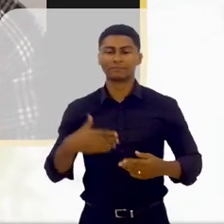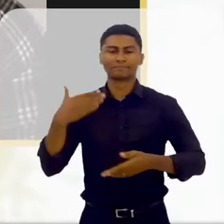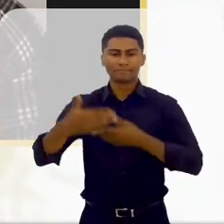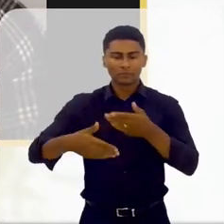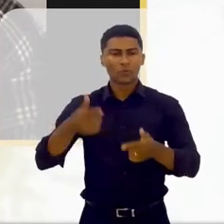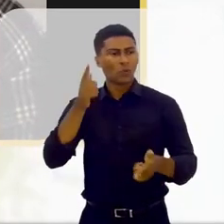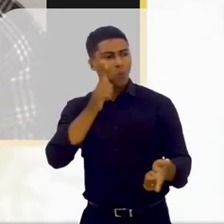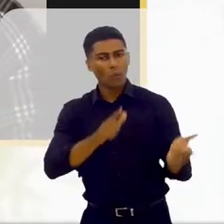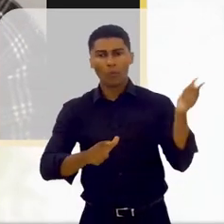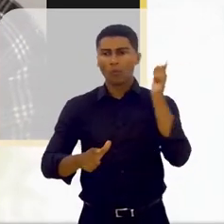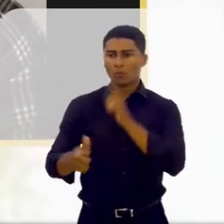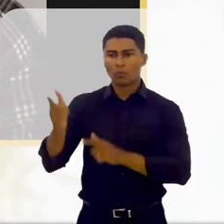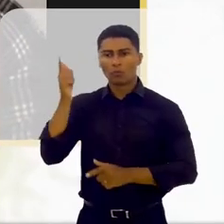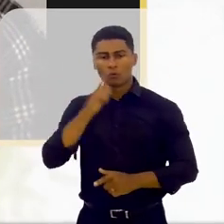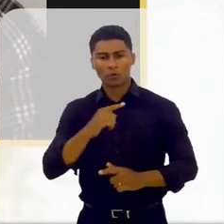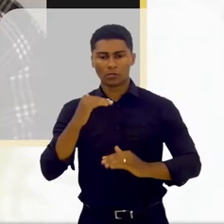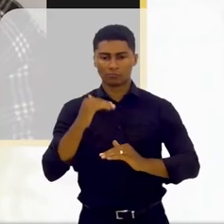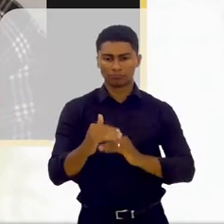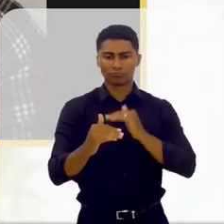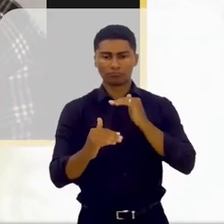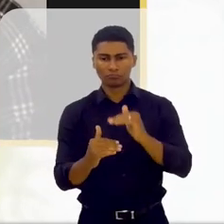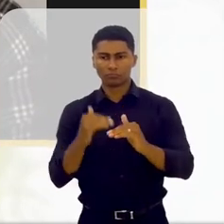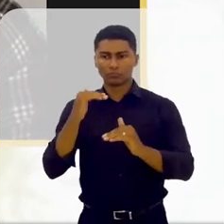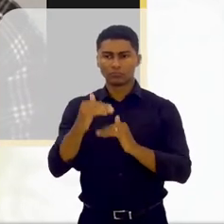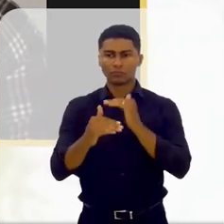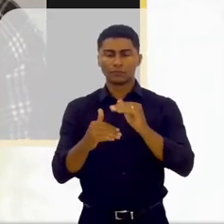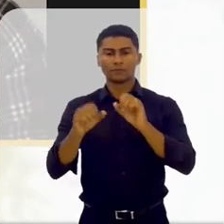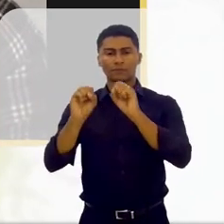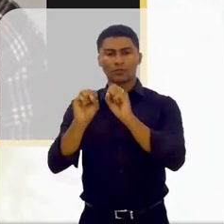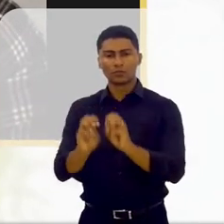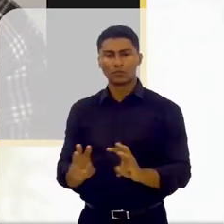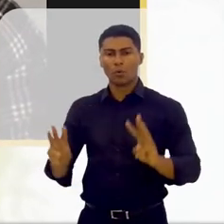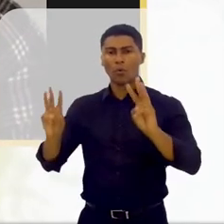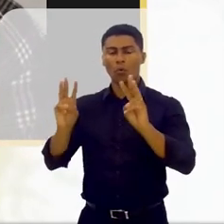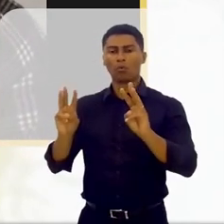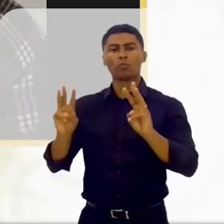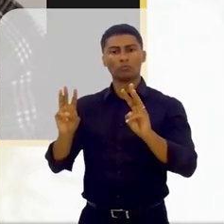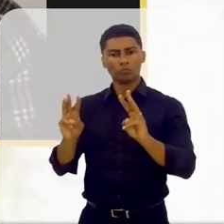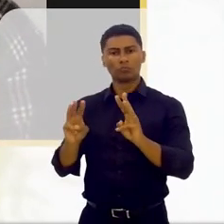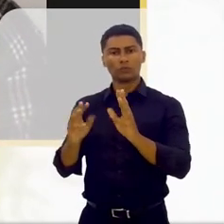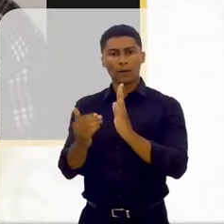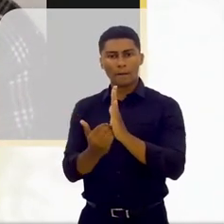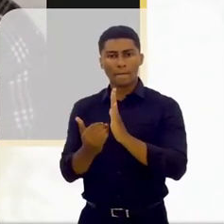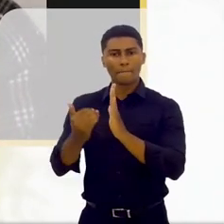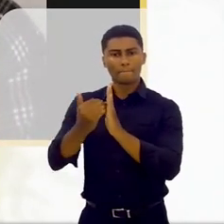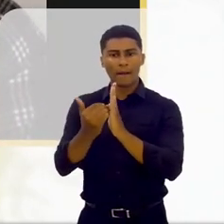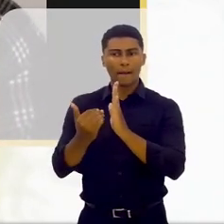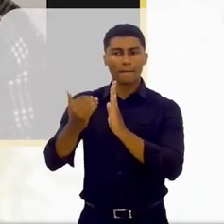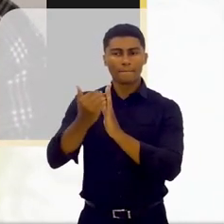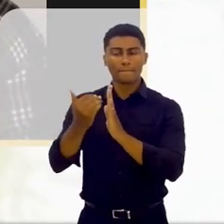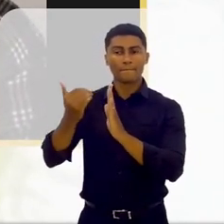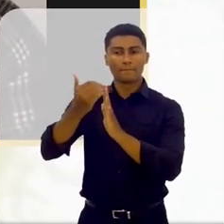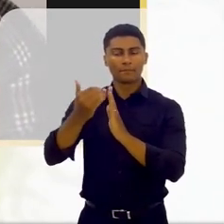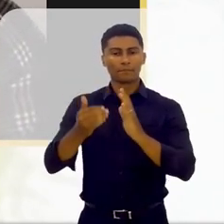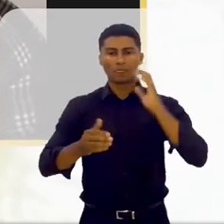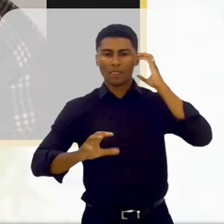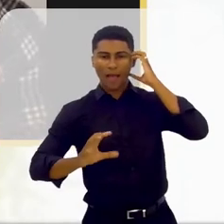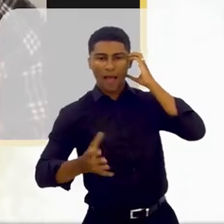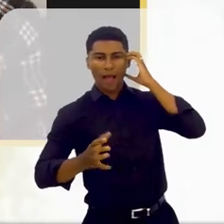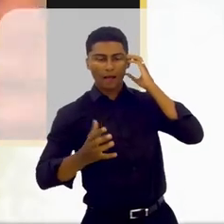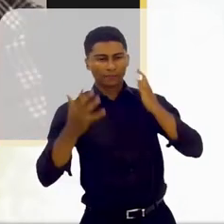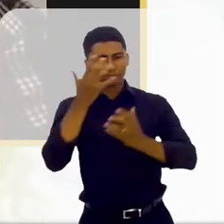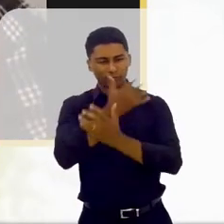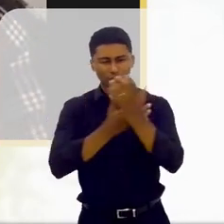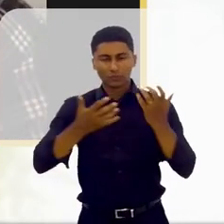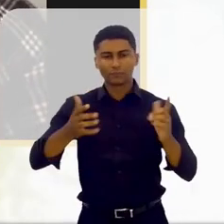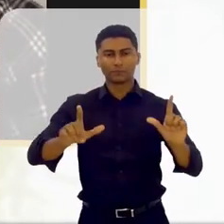foi alcançando alguns patamares, né? Aí a agenda de show já começa a dar uma aguçada, né? Já começa a dar Música na uma rádio, música na